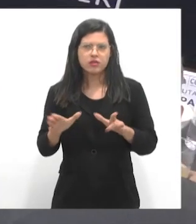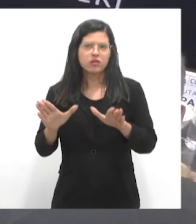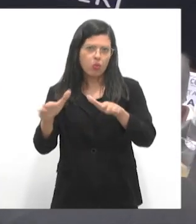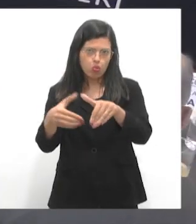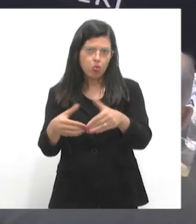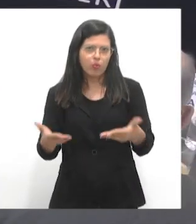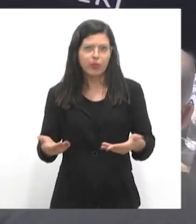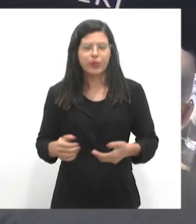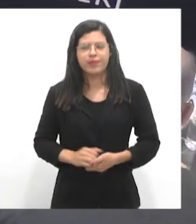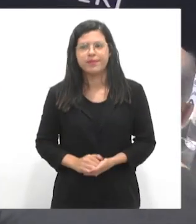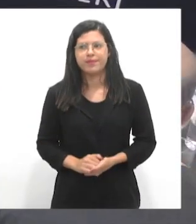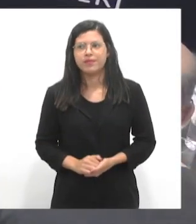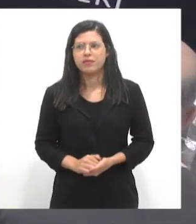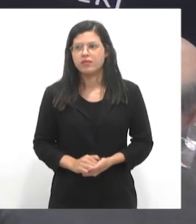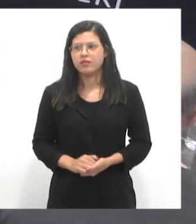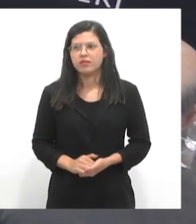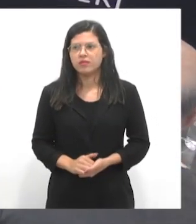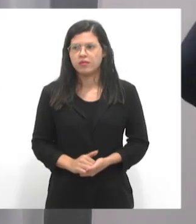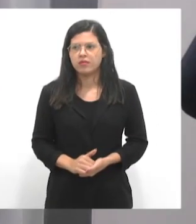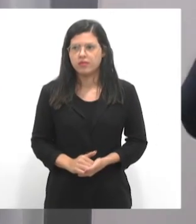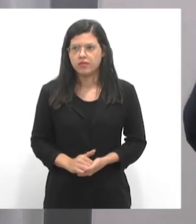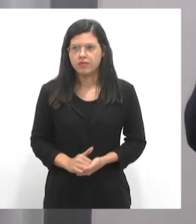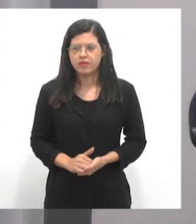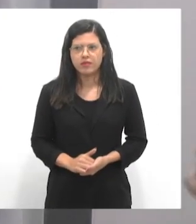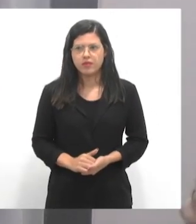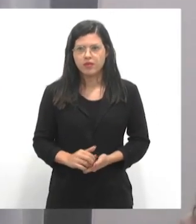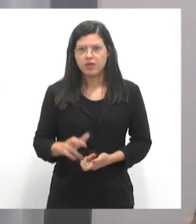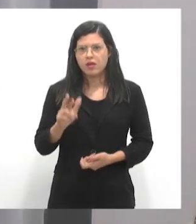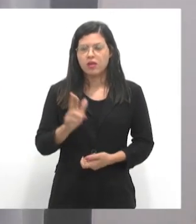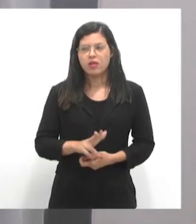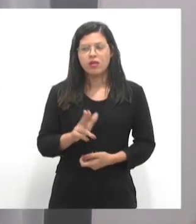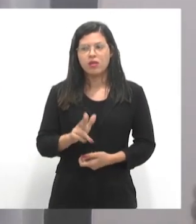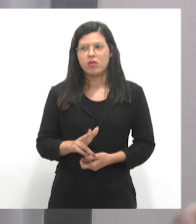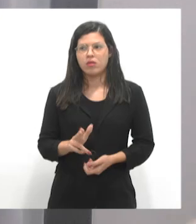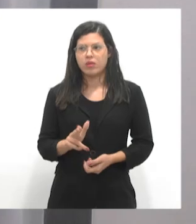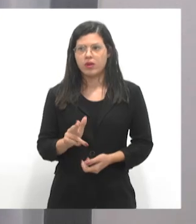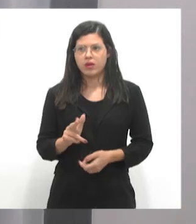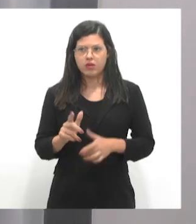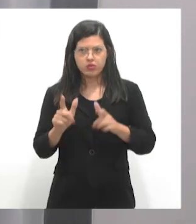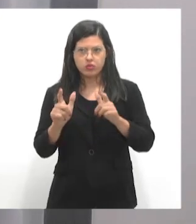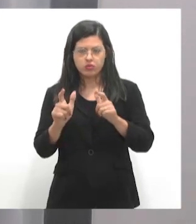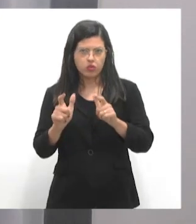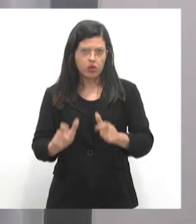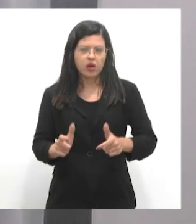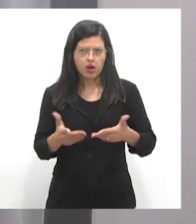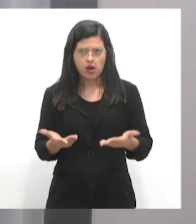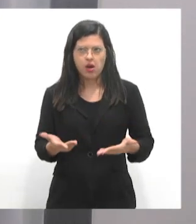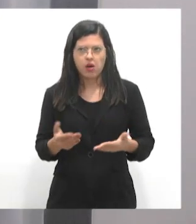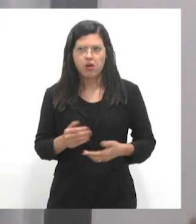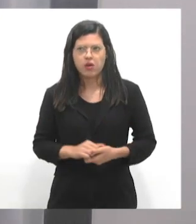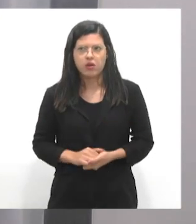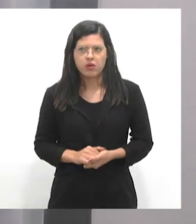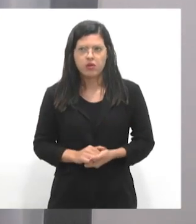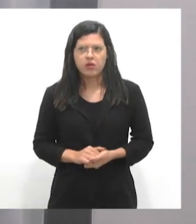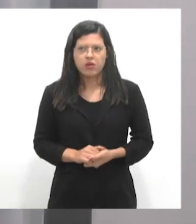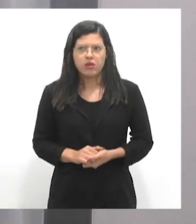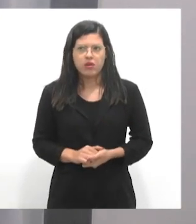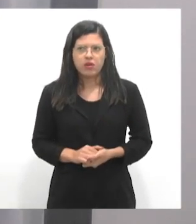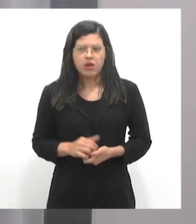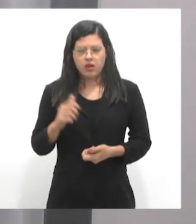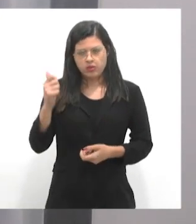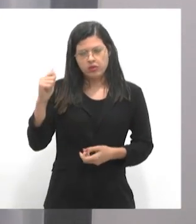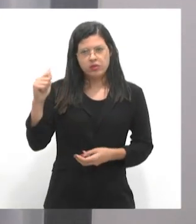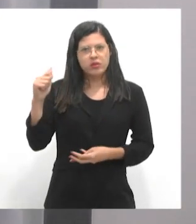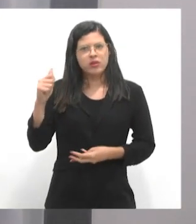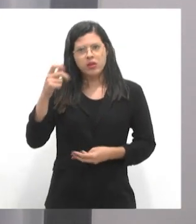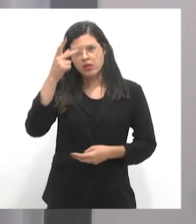né? Então, nesse caso, não é o espaço físico, a própria escola como espaço físico da escola, mas como a